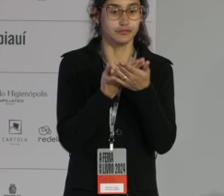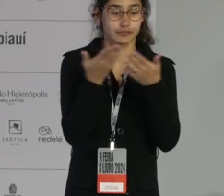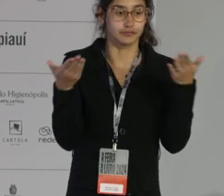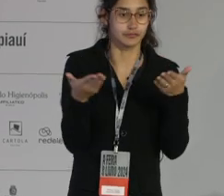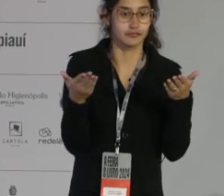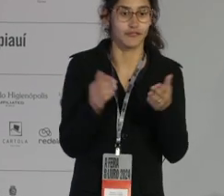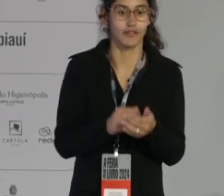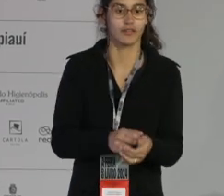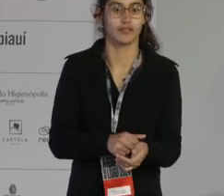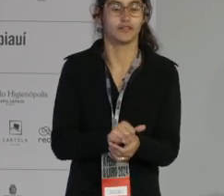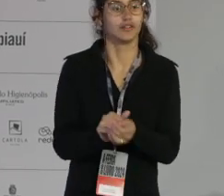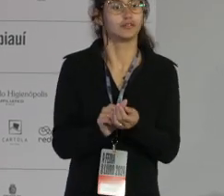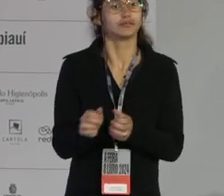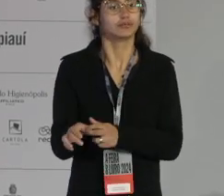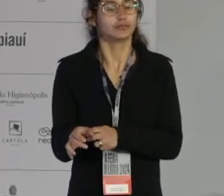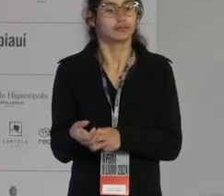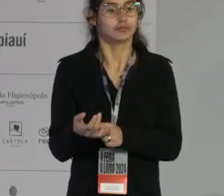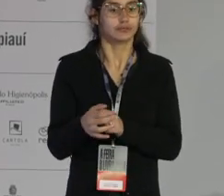mas.